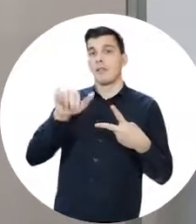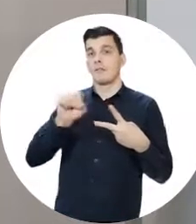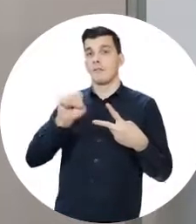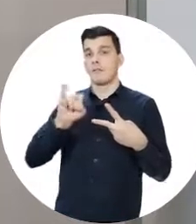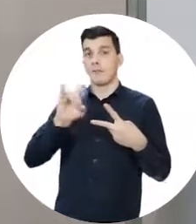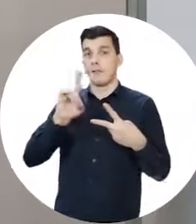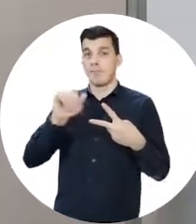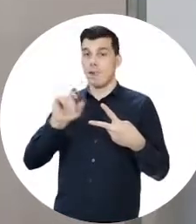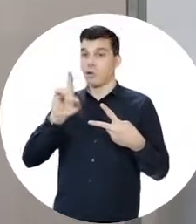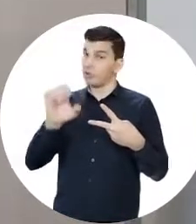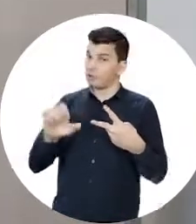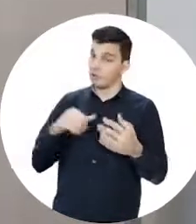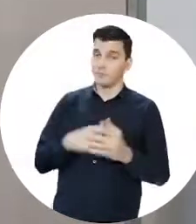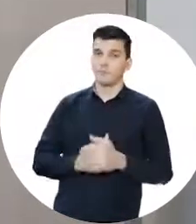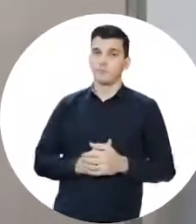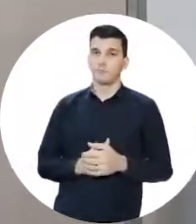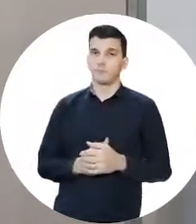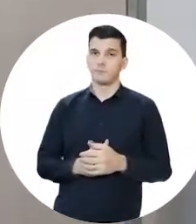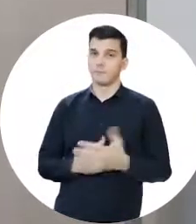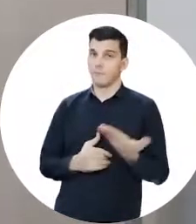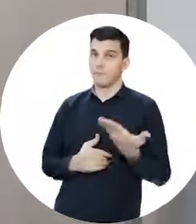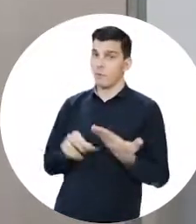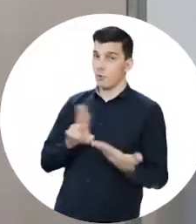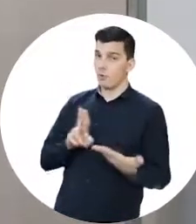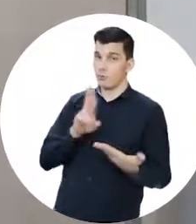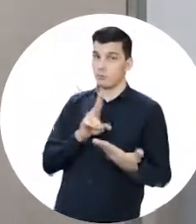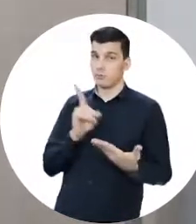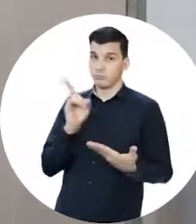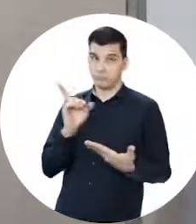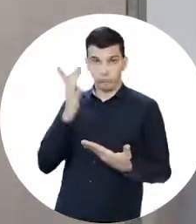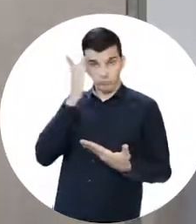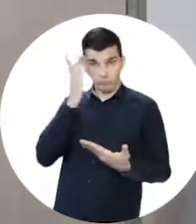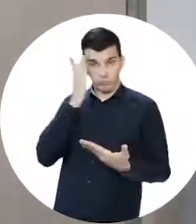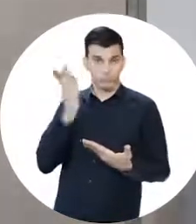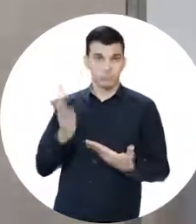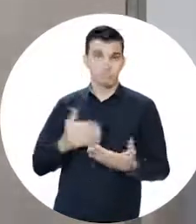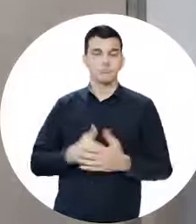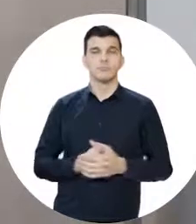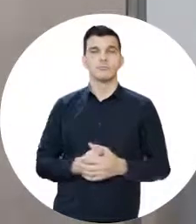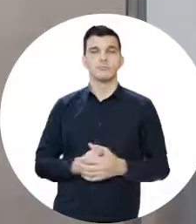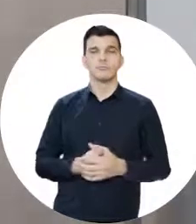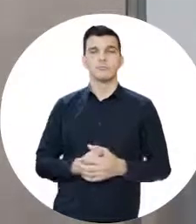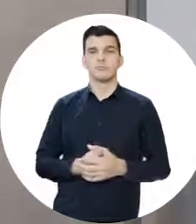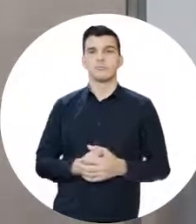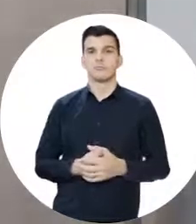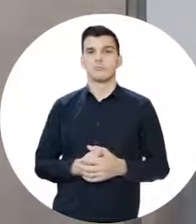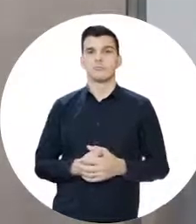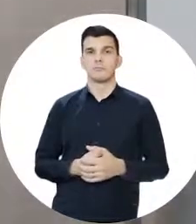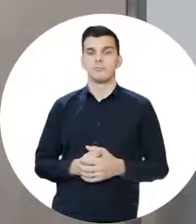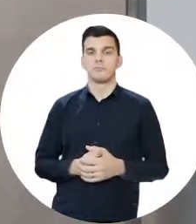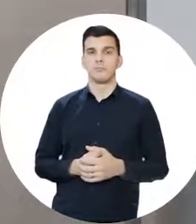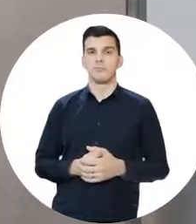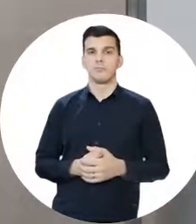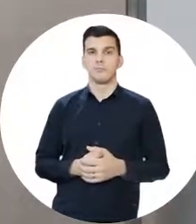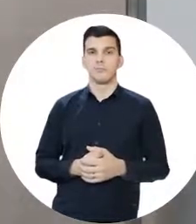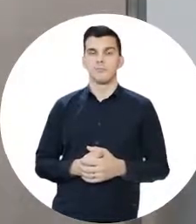isolada. Densidade é igual a massa sobre volume. No caso,